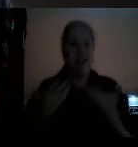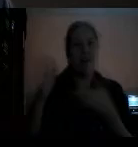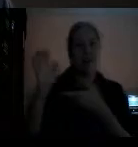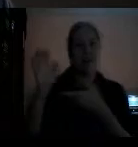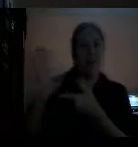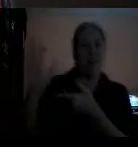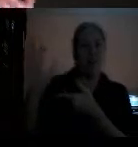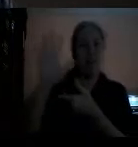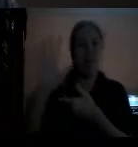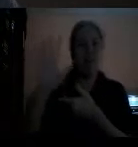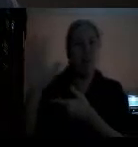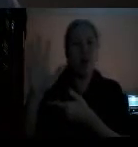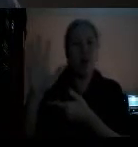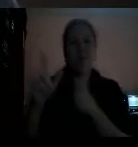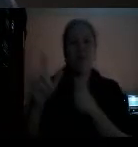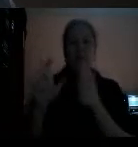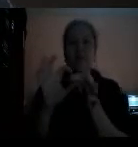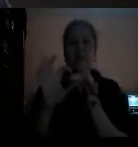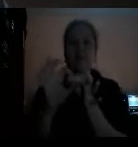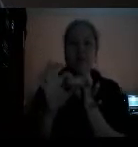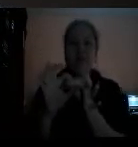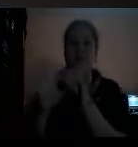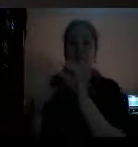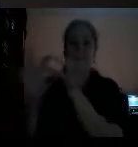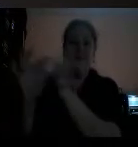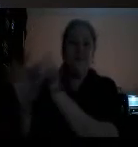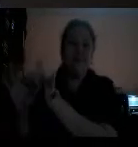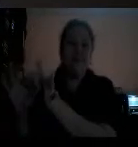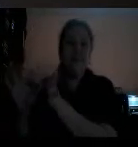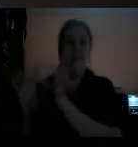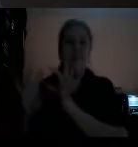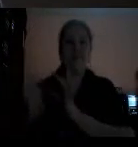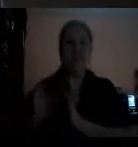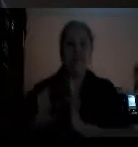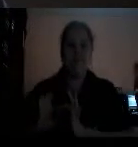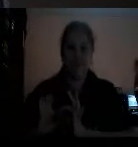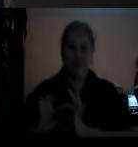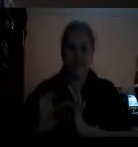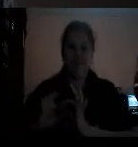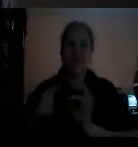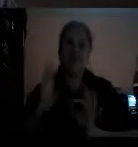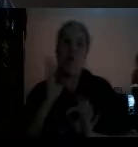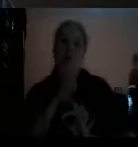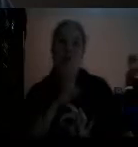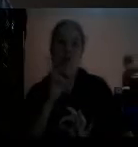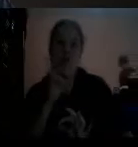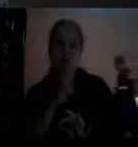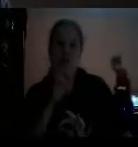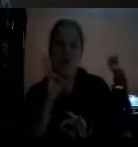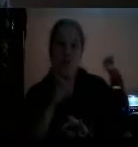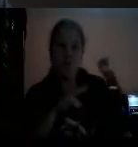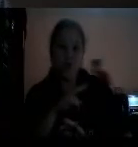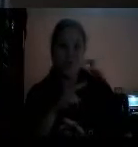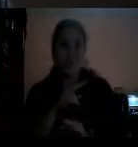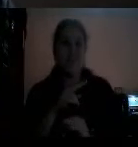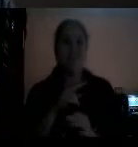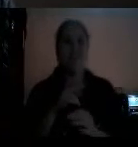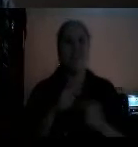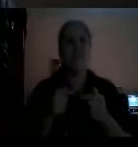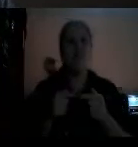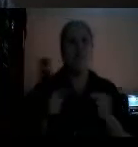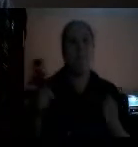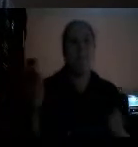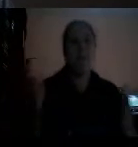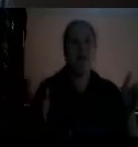à Rússia durante a Primeira Guerra Mundial, a União Soviética durante a Segunda Guerra Mundial, tá? Mantendo